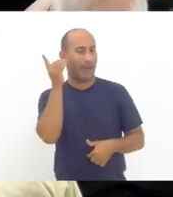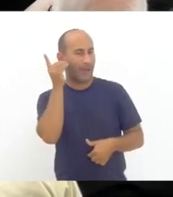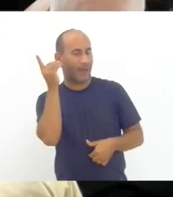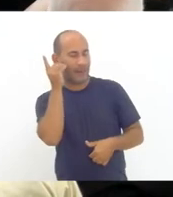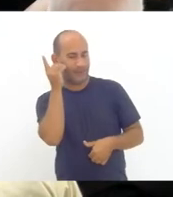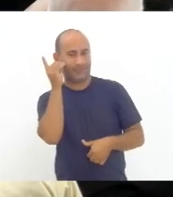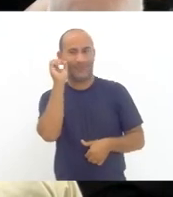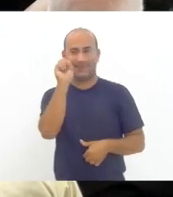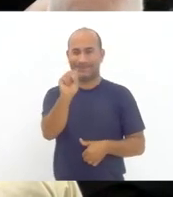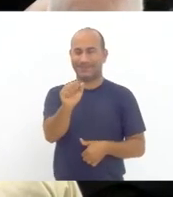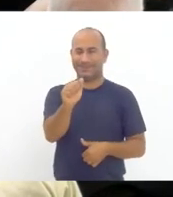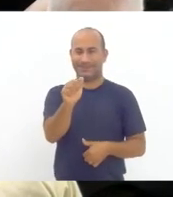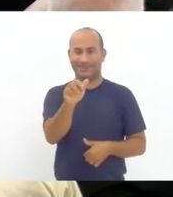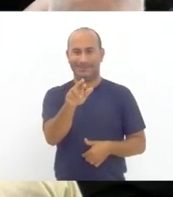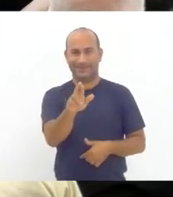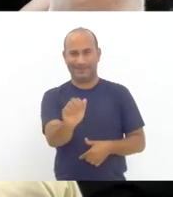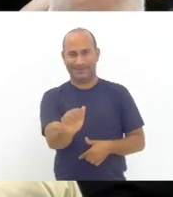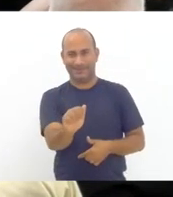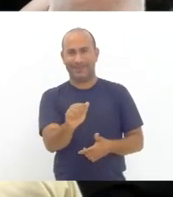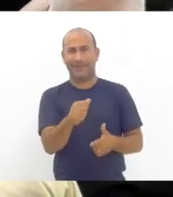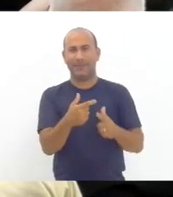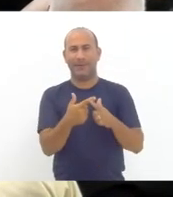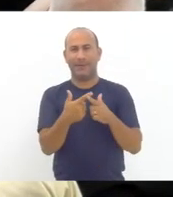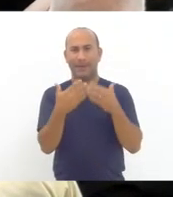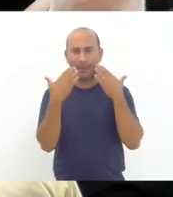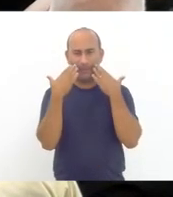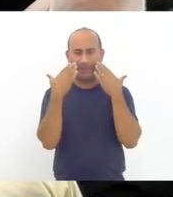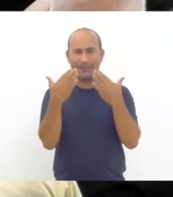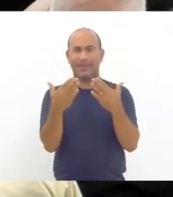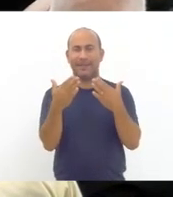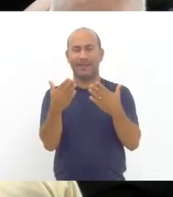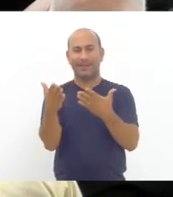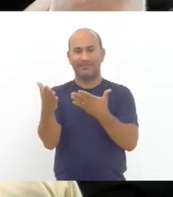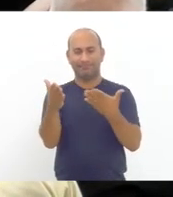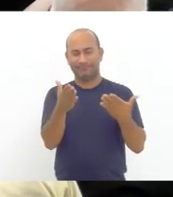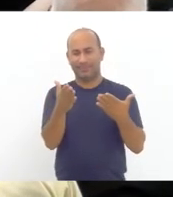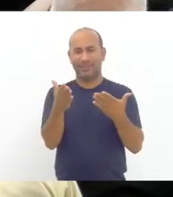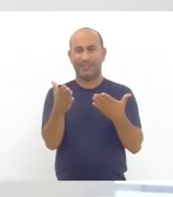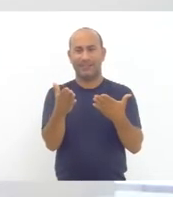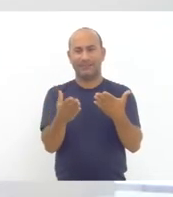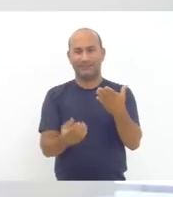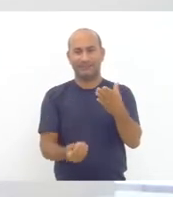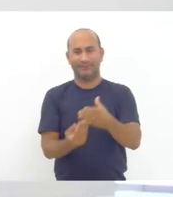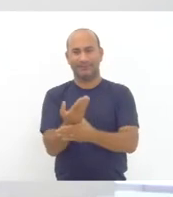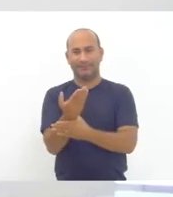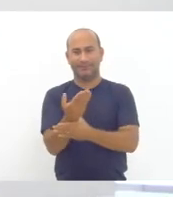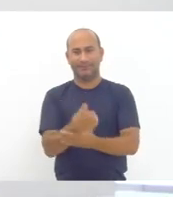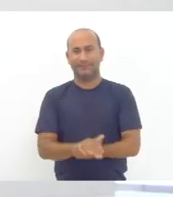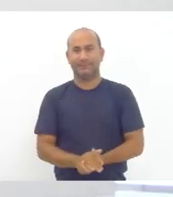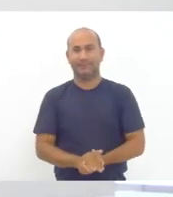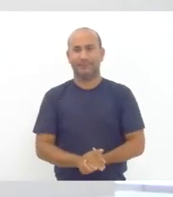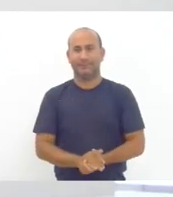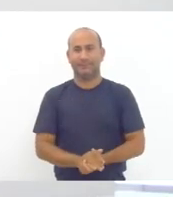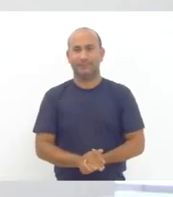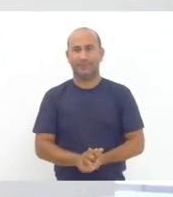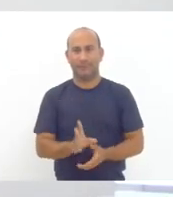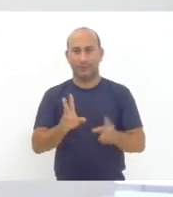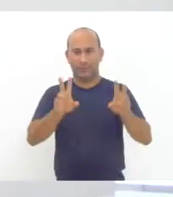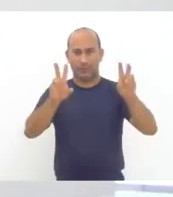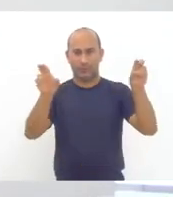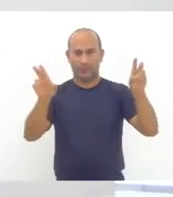a rádio Saara o Saara que representa que traz na sua origem a questão